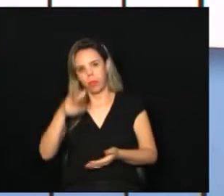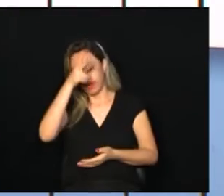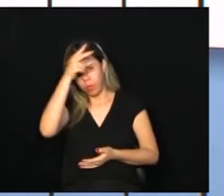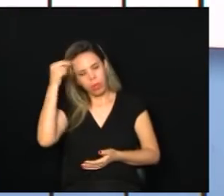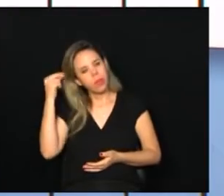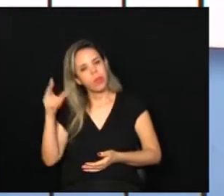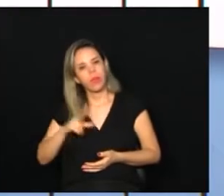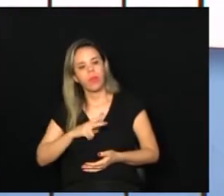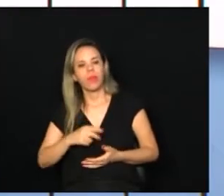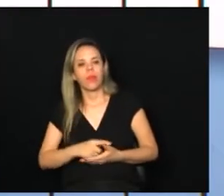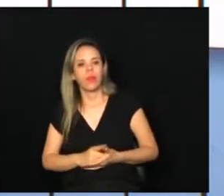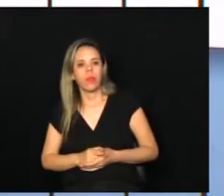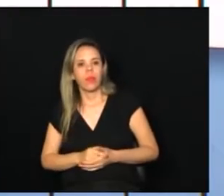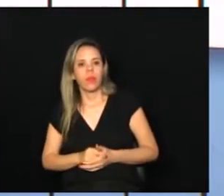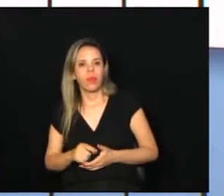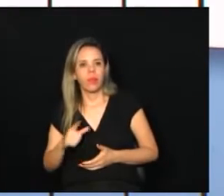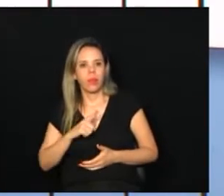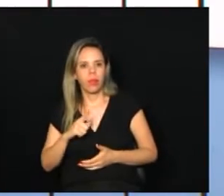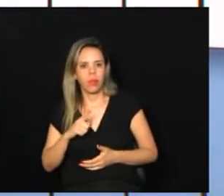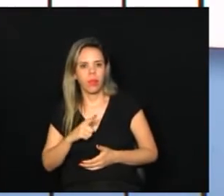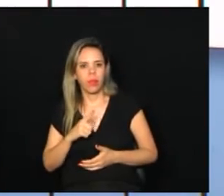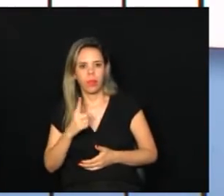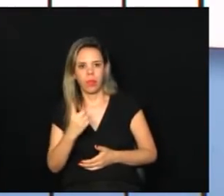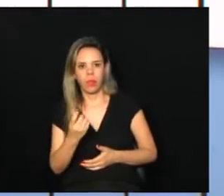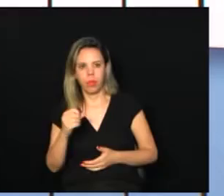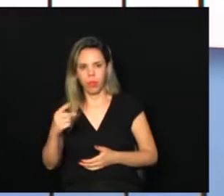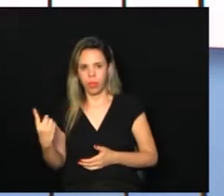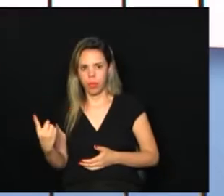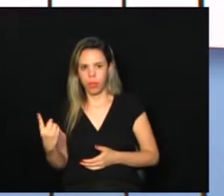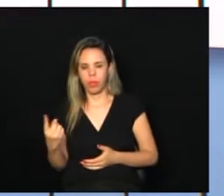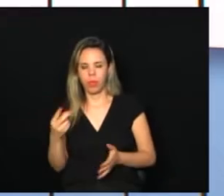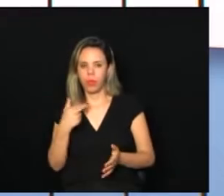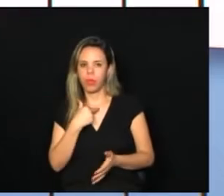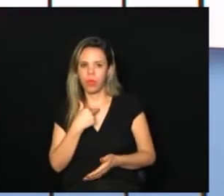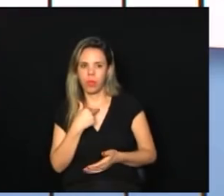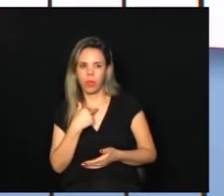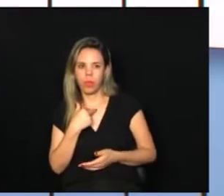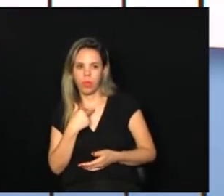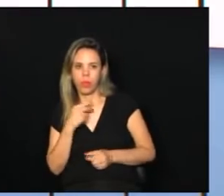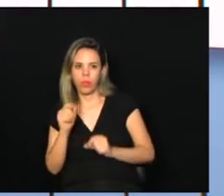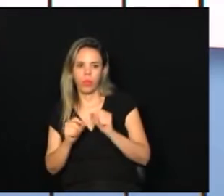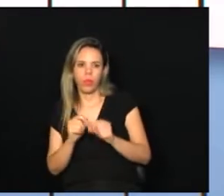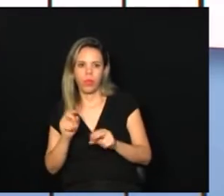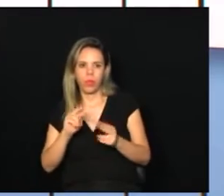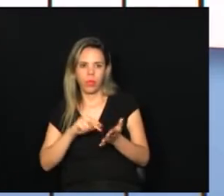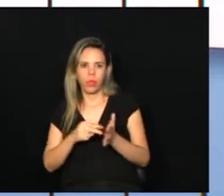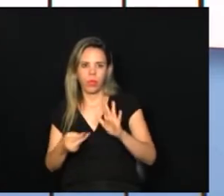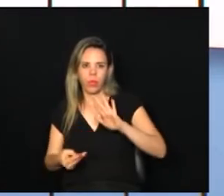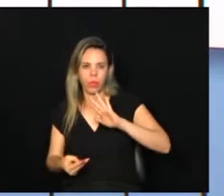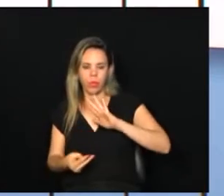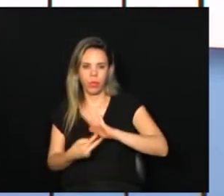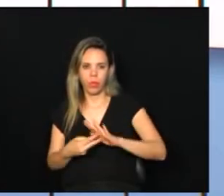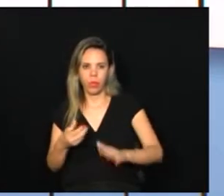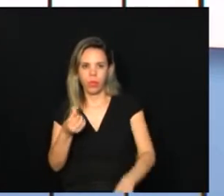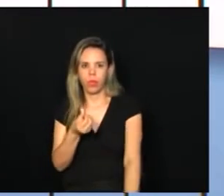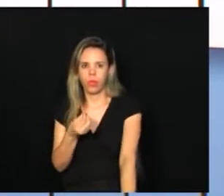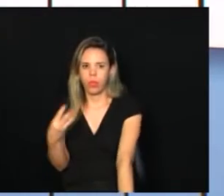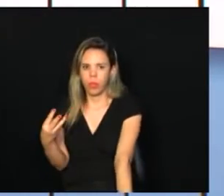e particular e nós tínhamos 191 ocupados, o que corresponde a